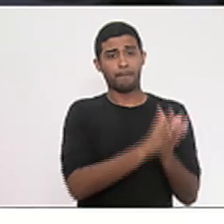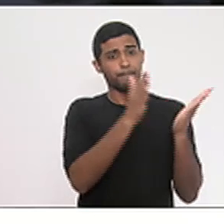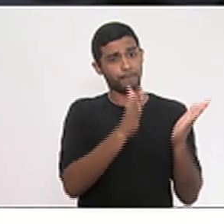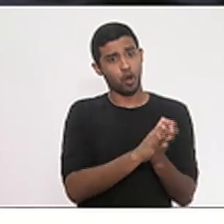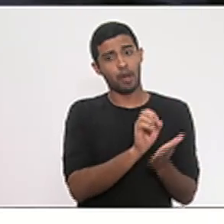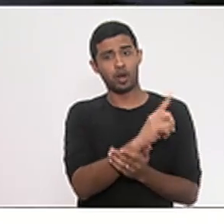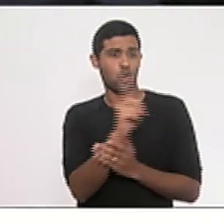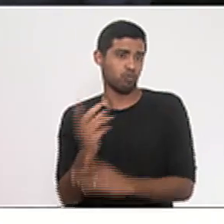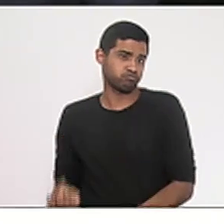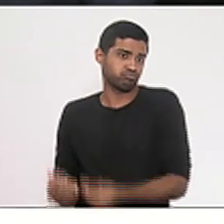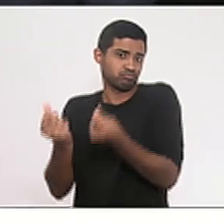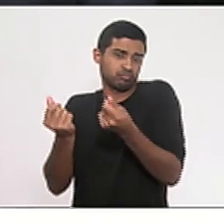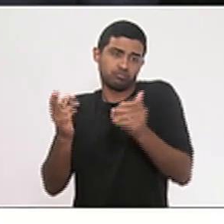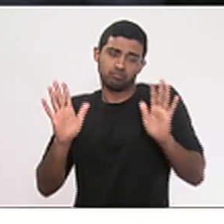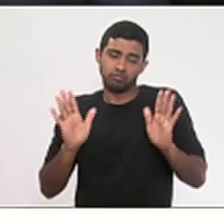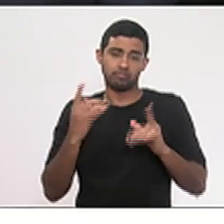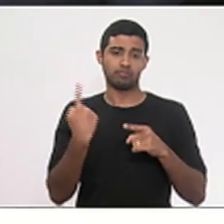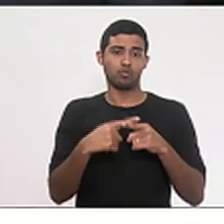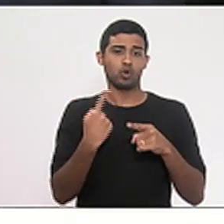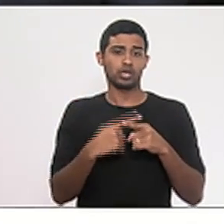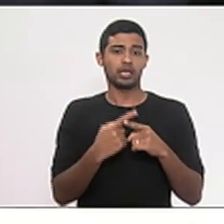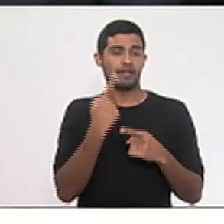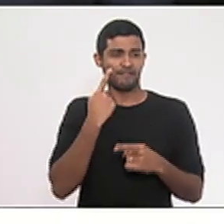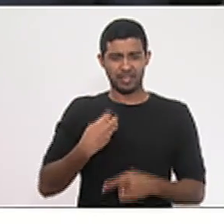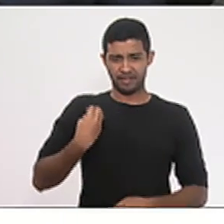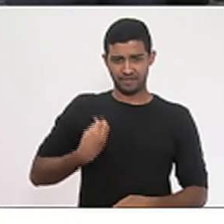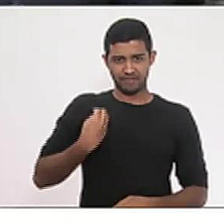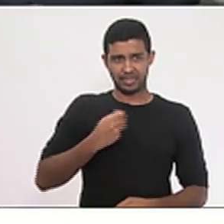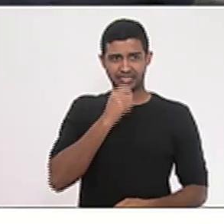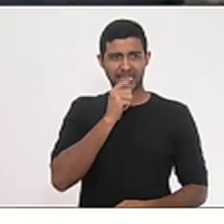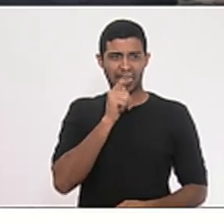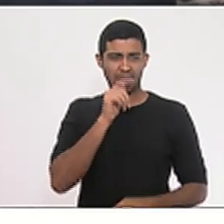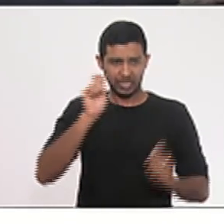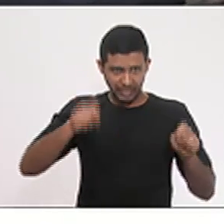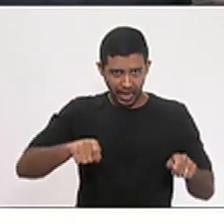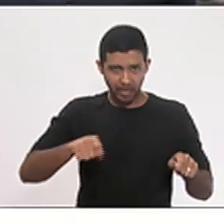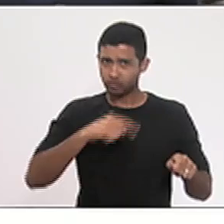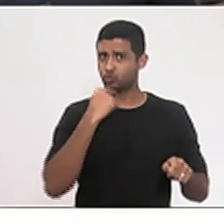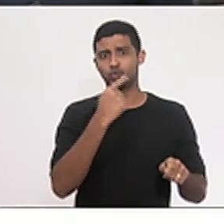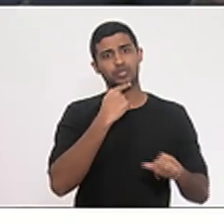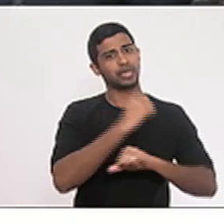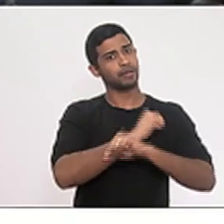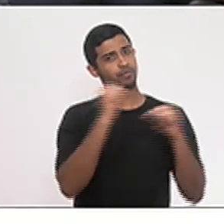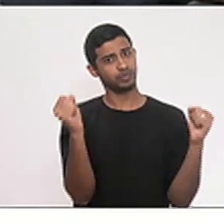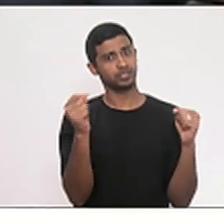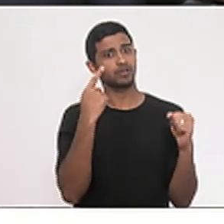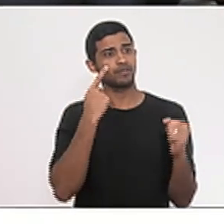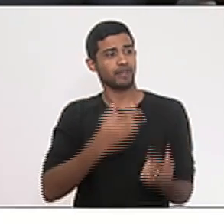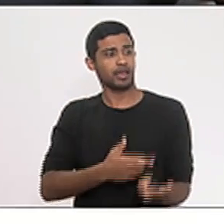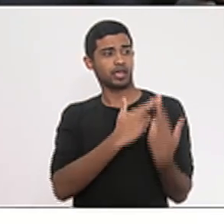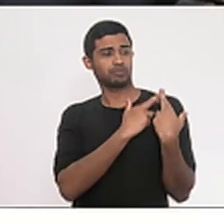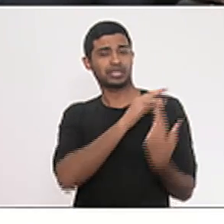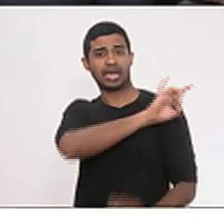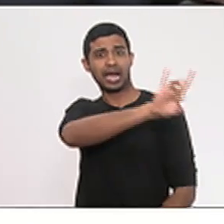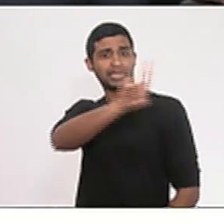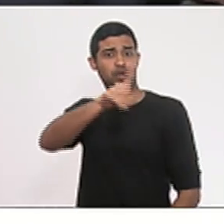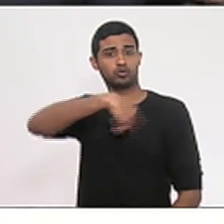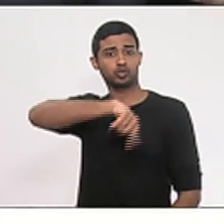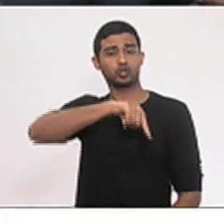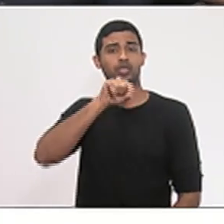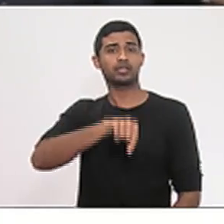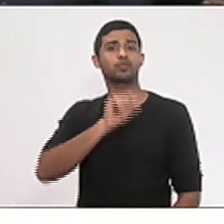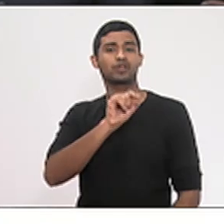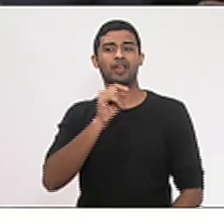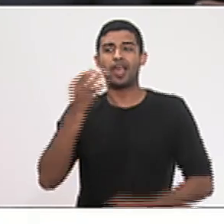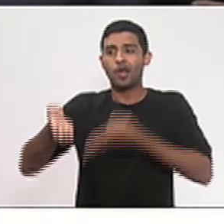abastado. Afinal de contas, ninguém vive sem água. E é a responsabilidade de cada um de nós cuidar